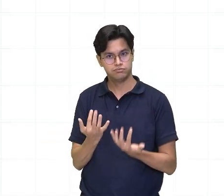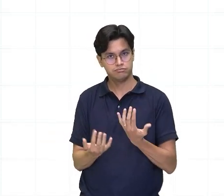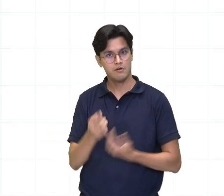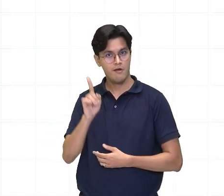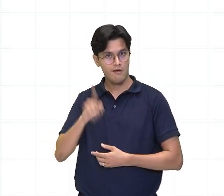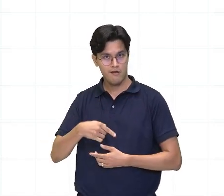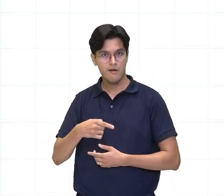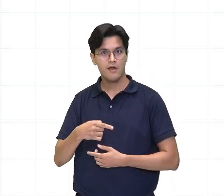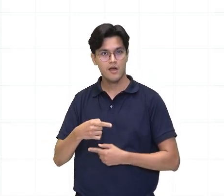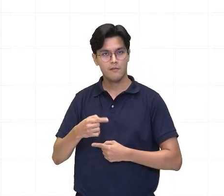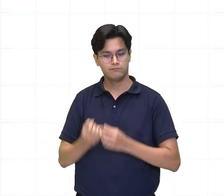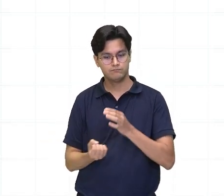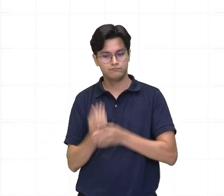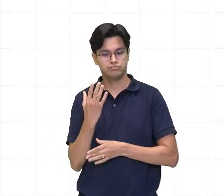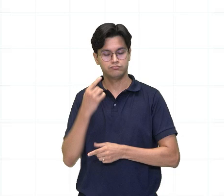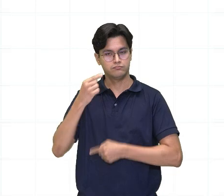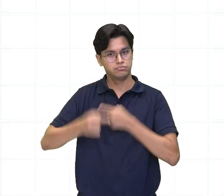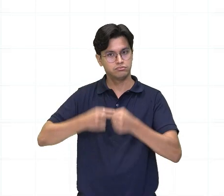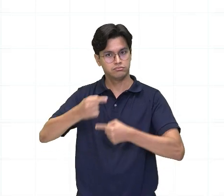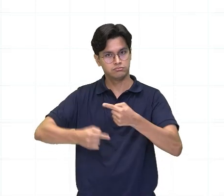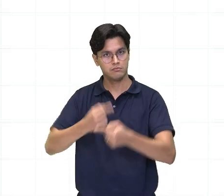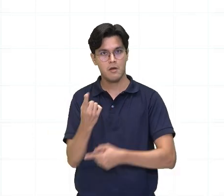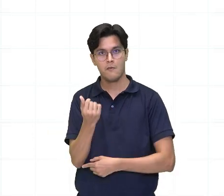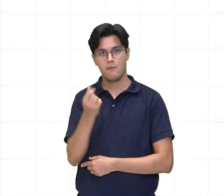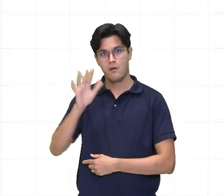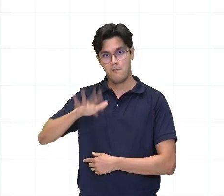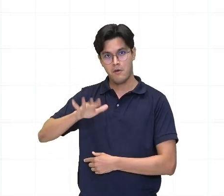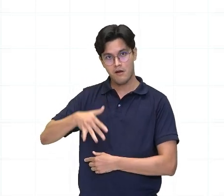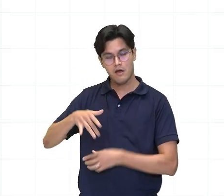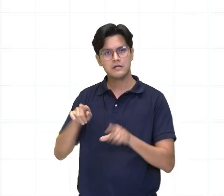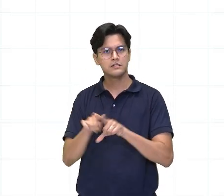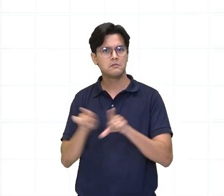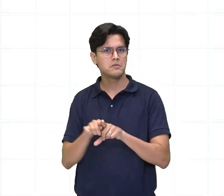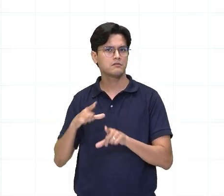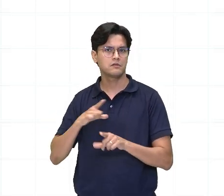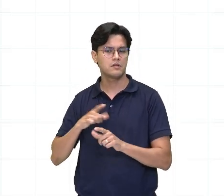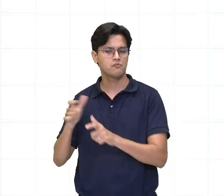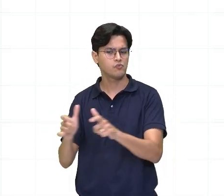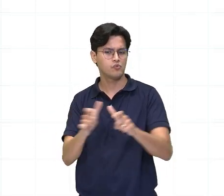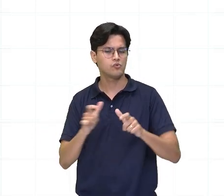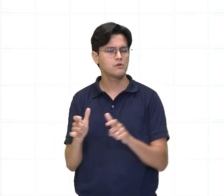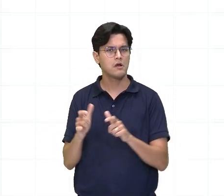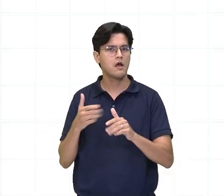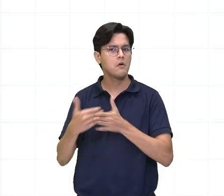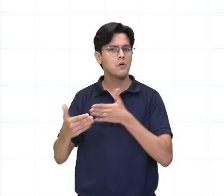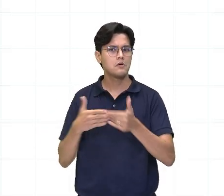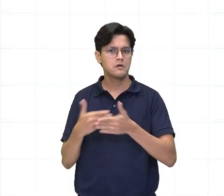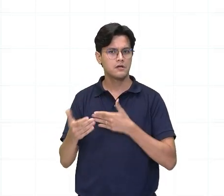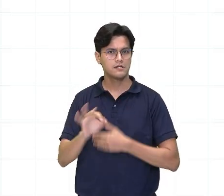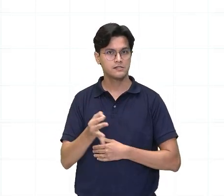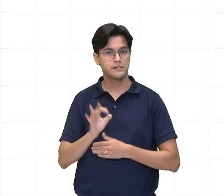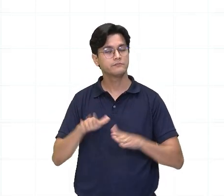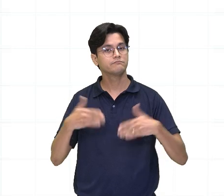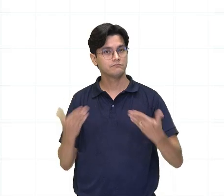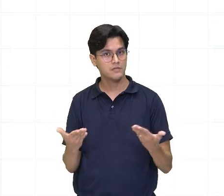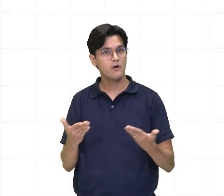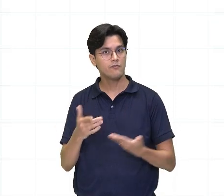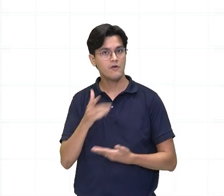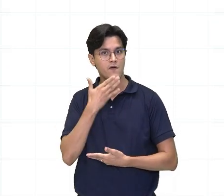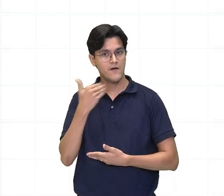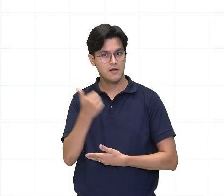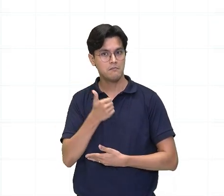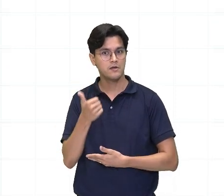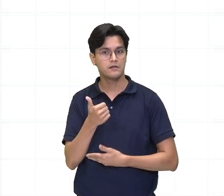e encontrada em qualquer lugar, certo? Então, essas seriam as vantagens. Pode